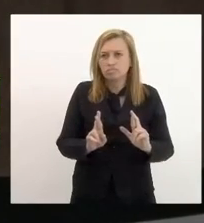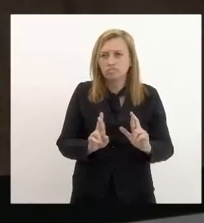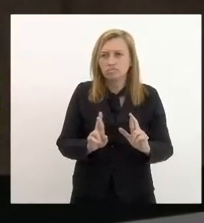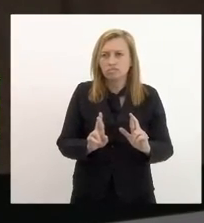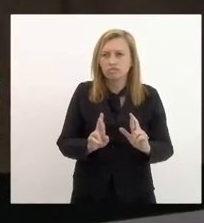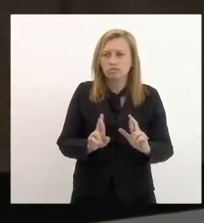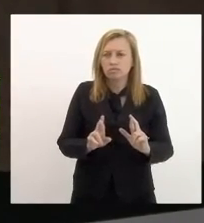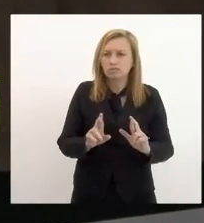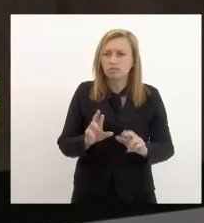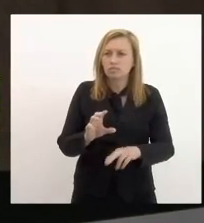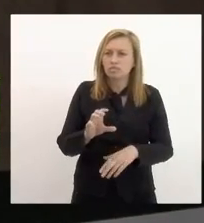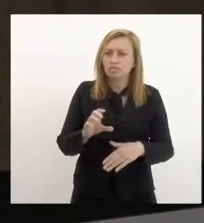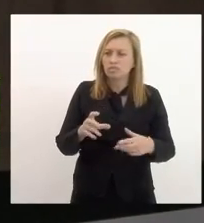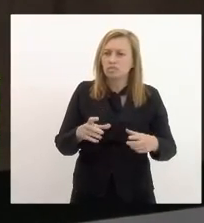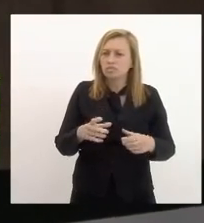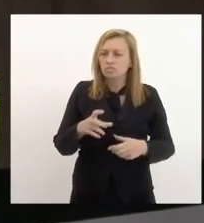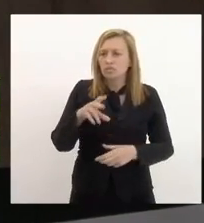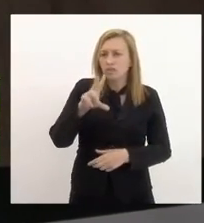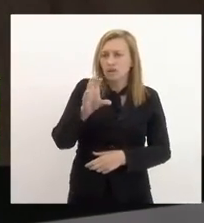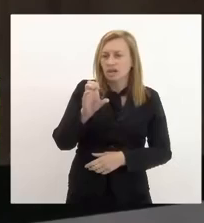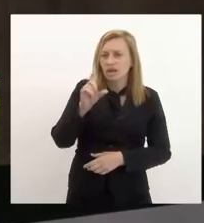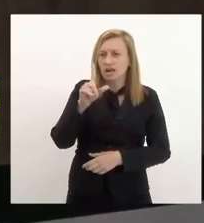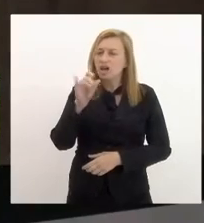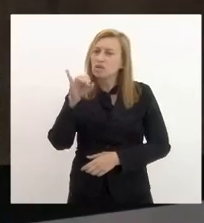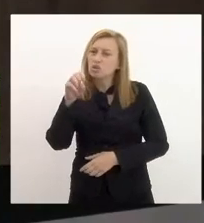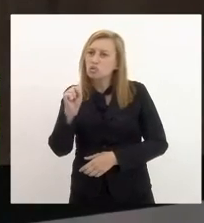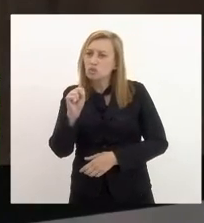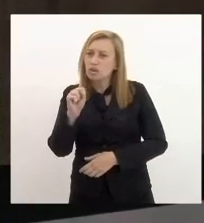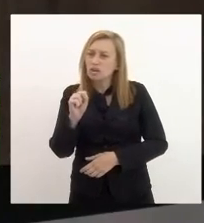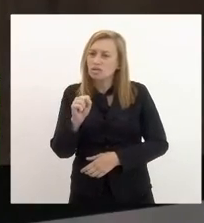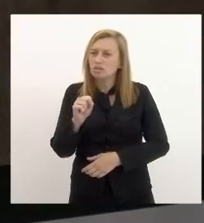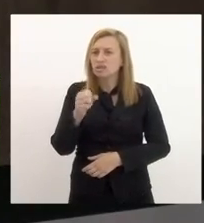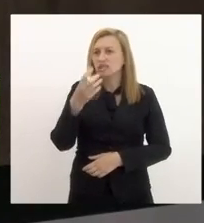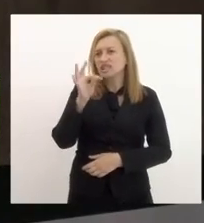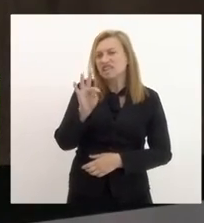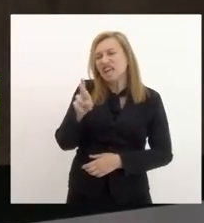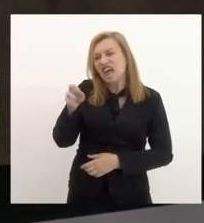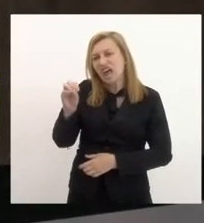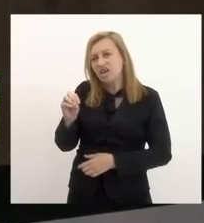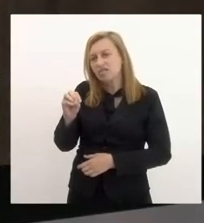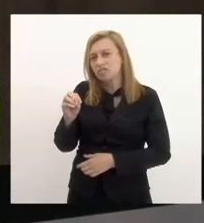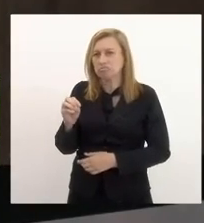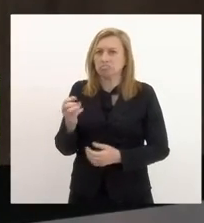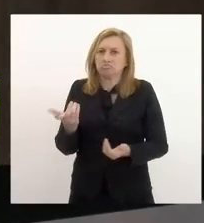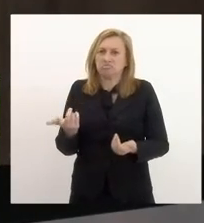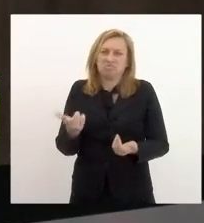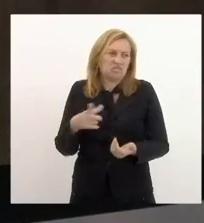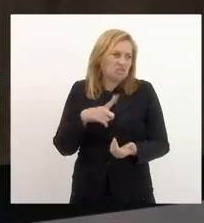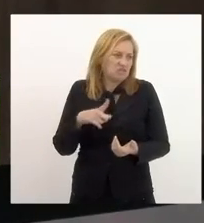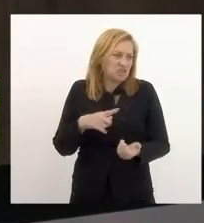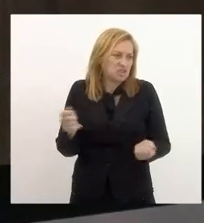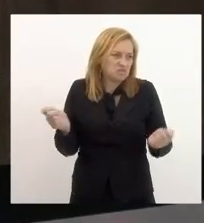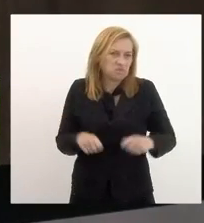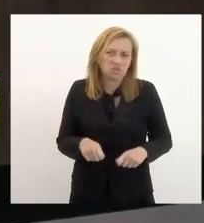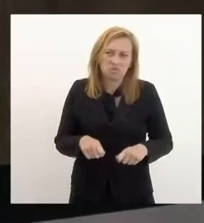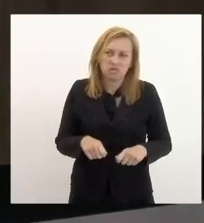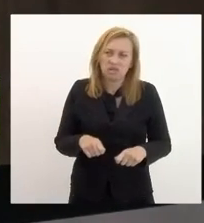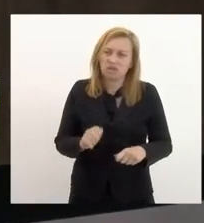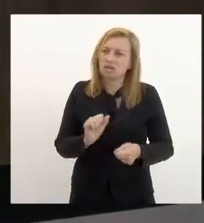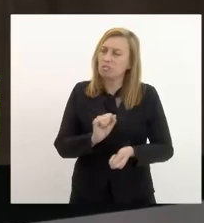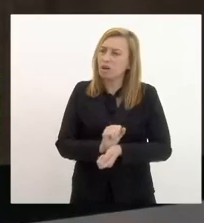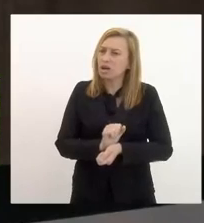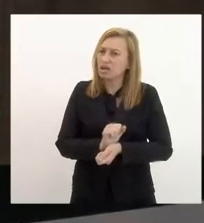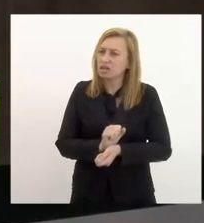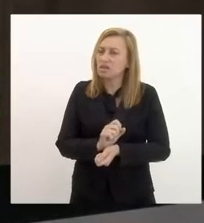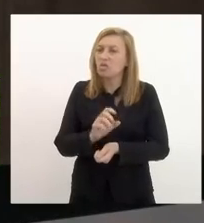posso la Patria de extinção do triênio como se houvesse alguma possibilidade da extinção dos